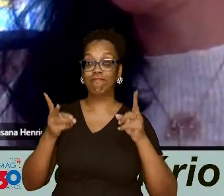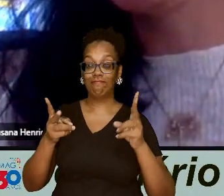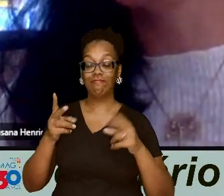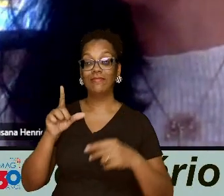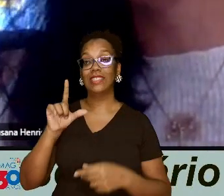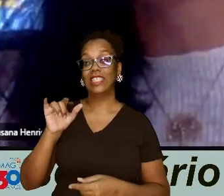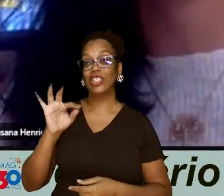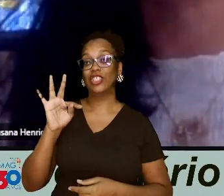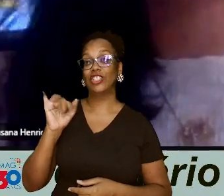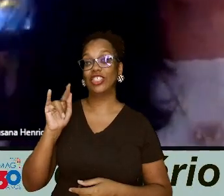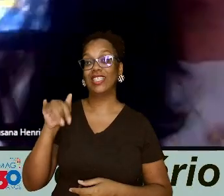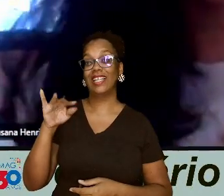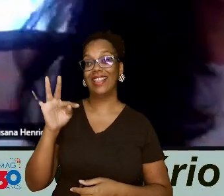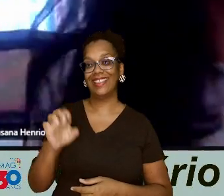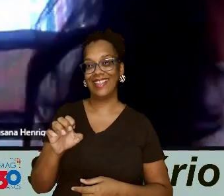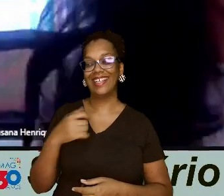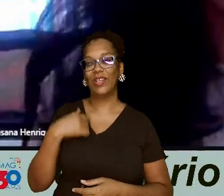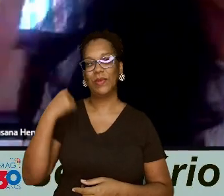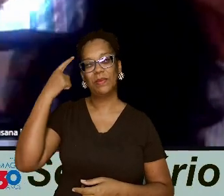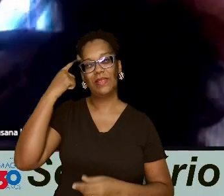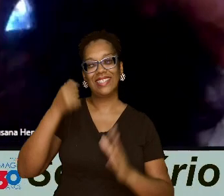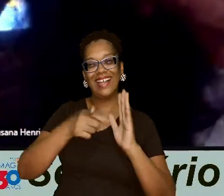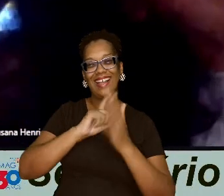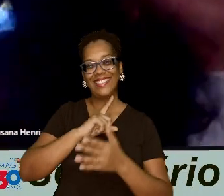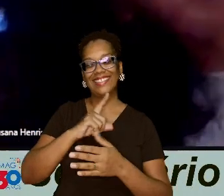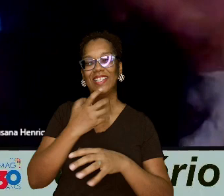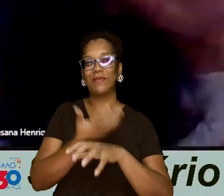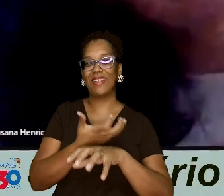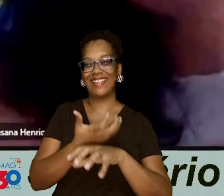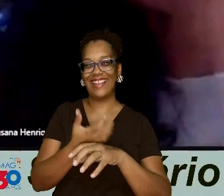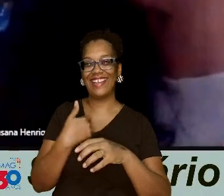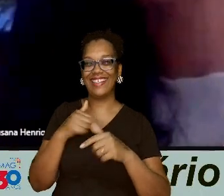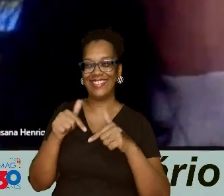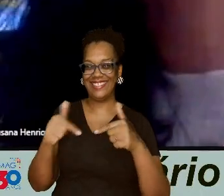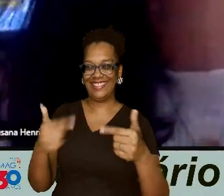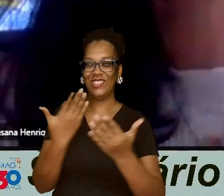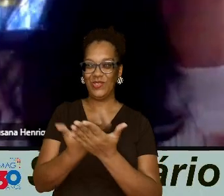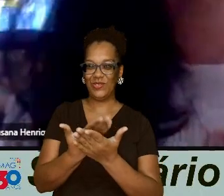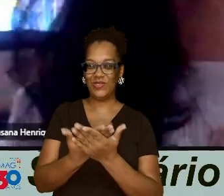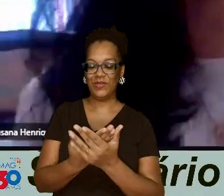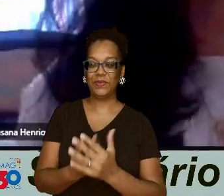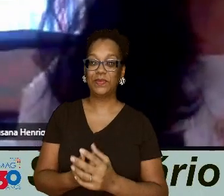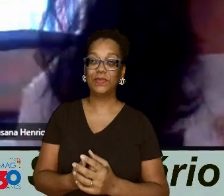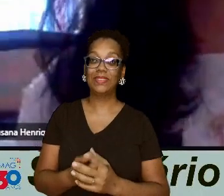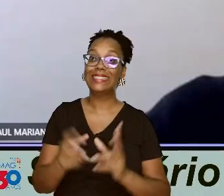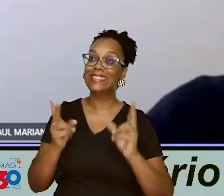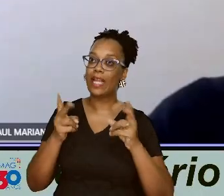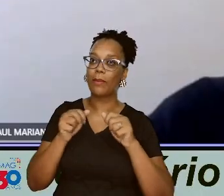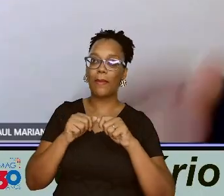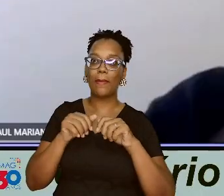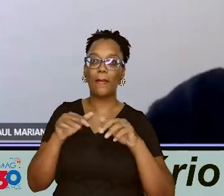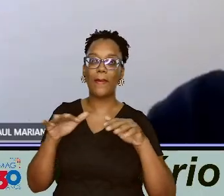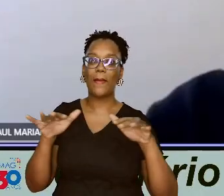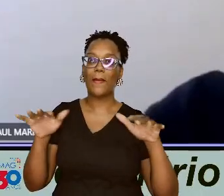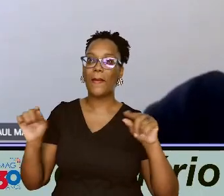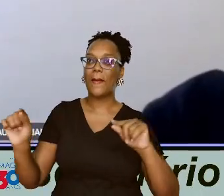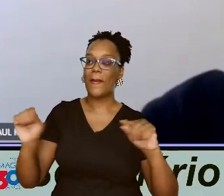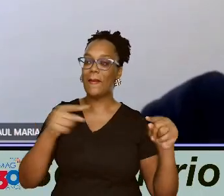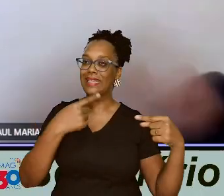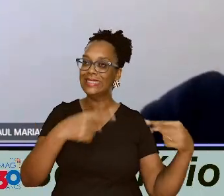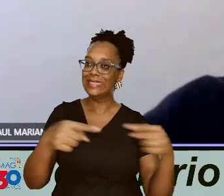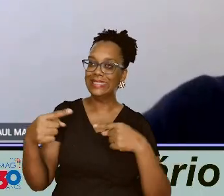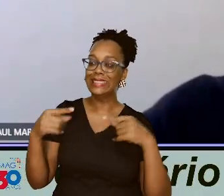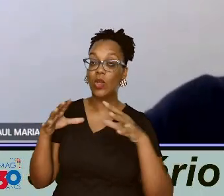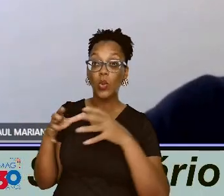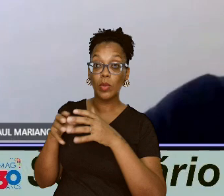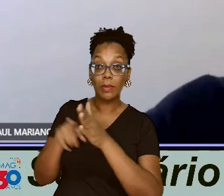né, nós tínhamos tanto naquela matéria que eu tive a honra de fazer, está sempre povoando aqui. Né? Nós discutimos muito isso nesse grupo de pesquisa